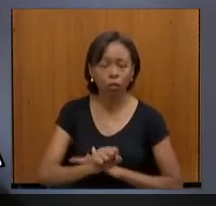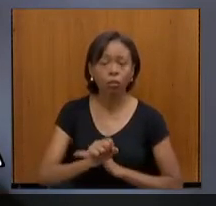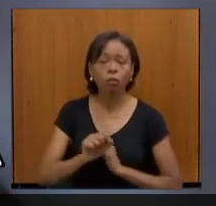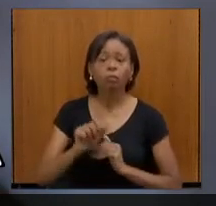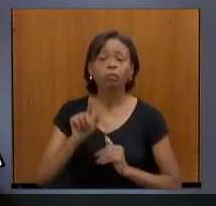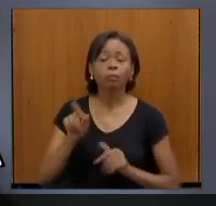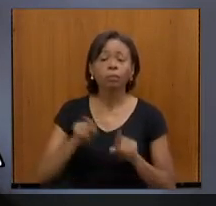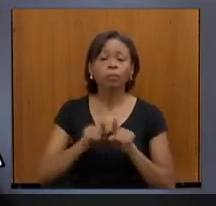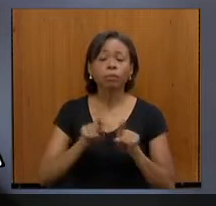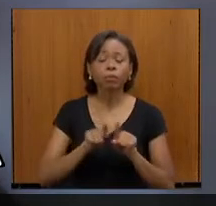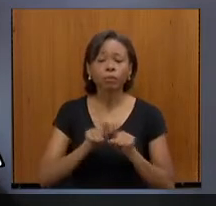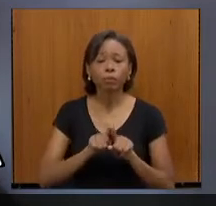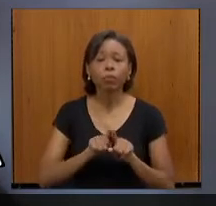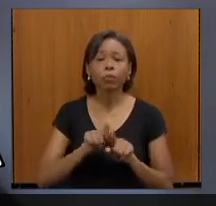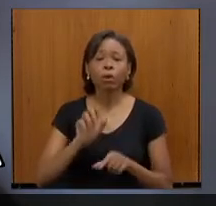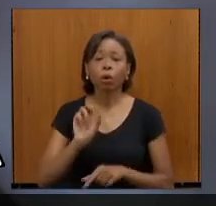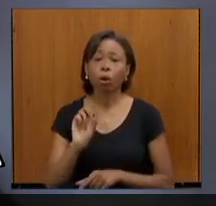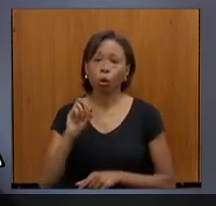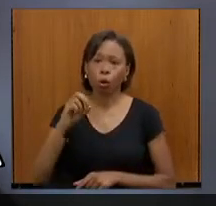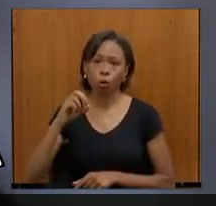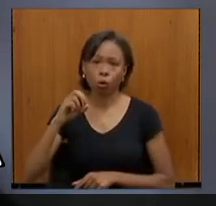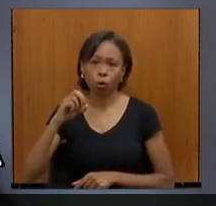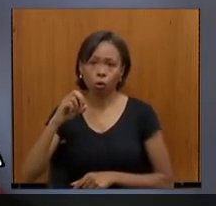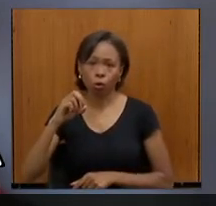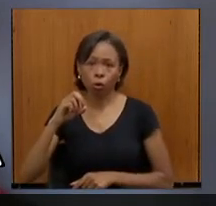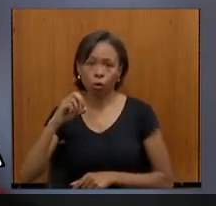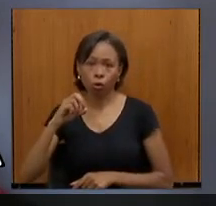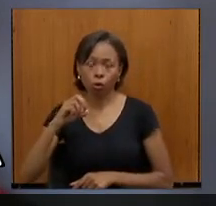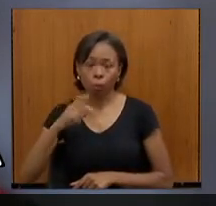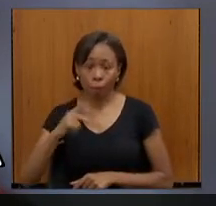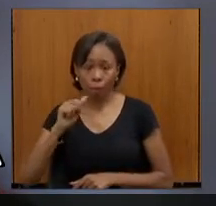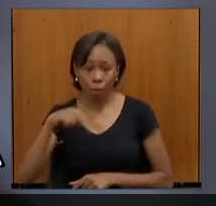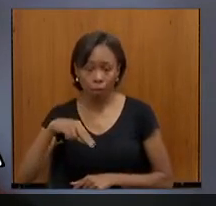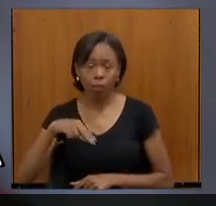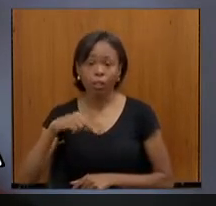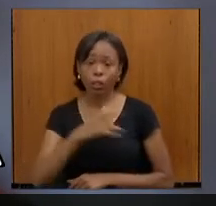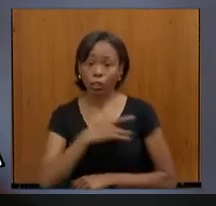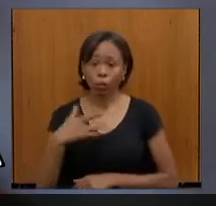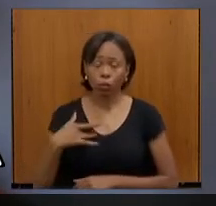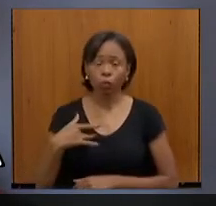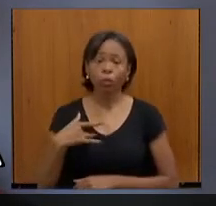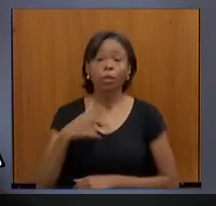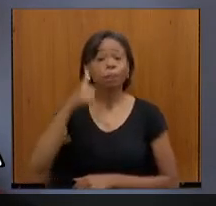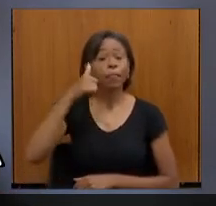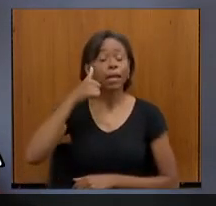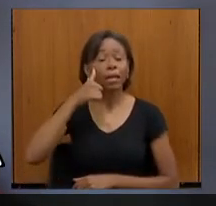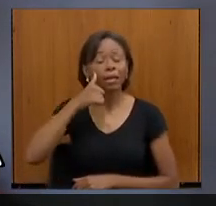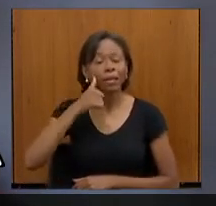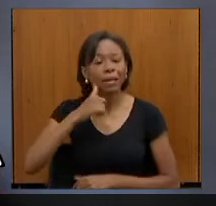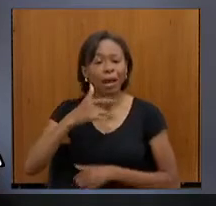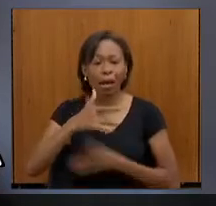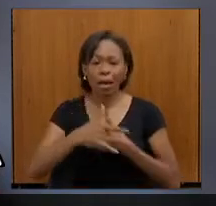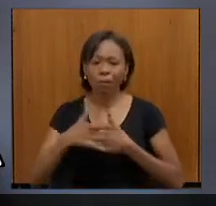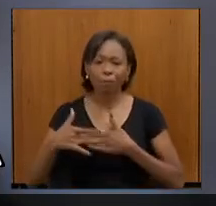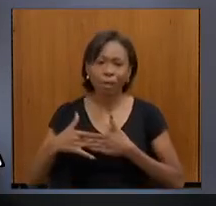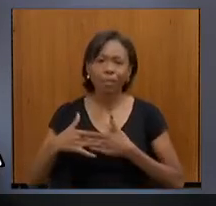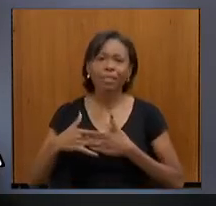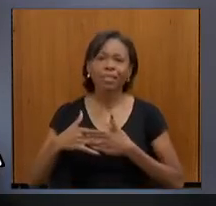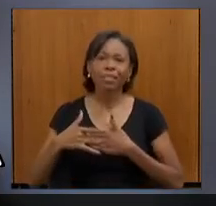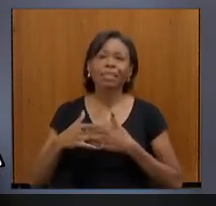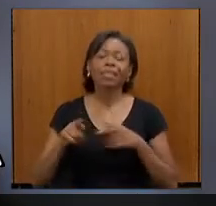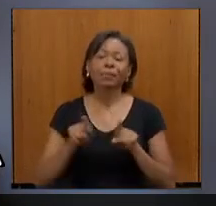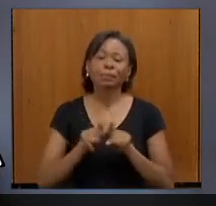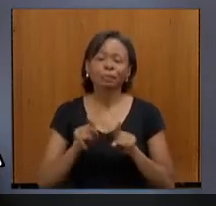de Saúde, a doutora Socorro Gross e eu mesma estamos muito felizes por